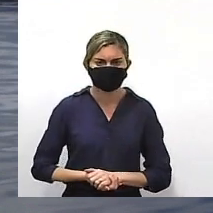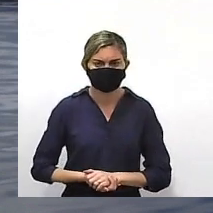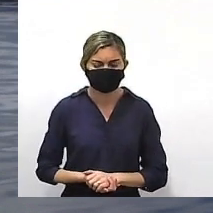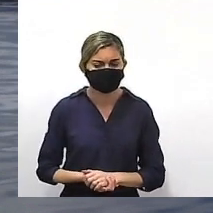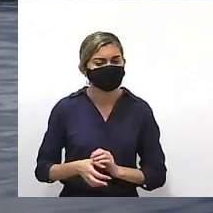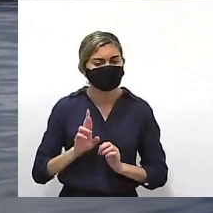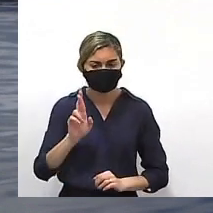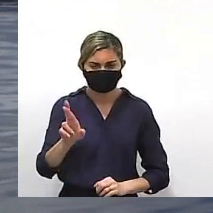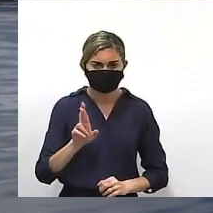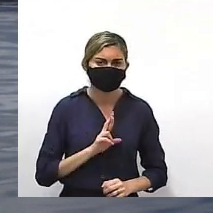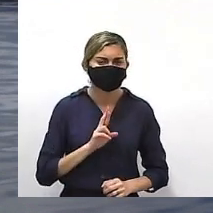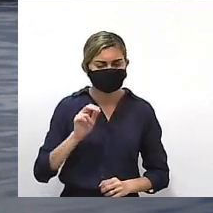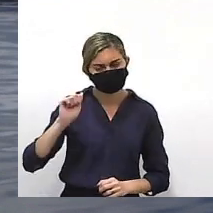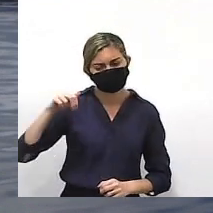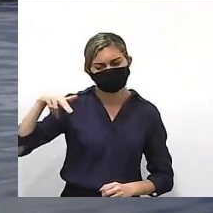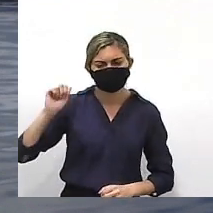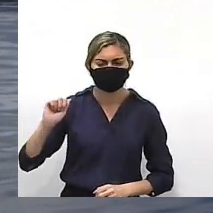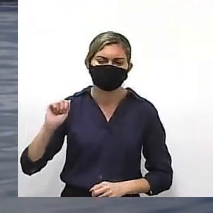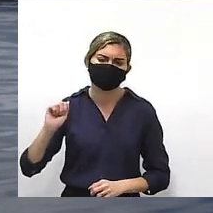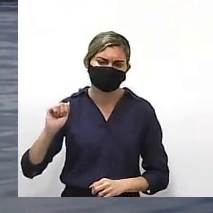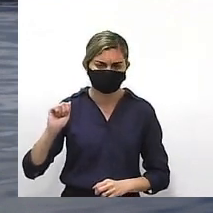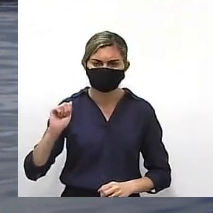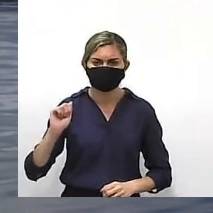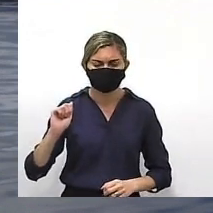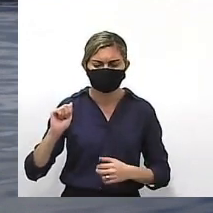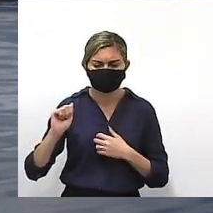A resposta de Ana: